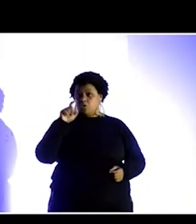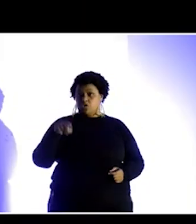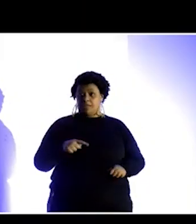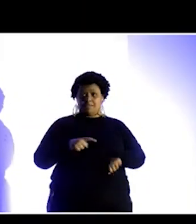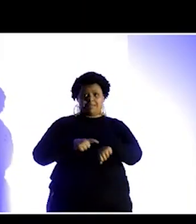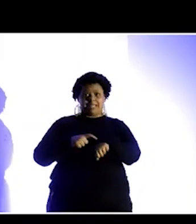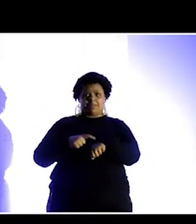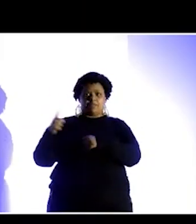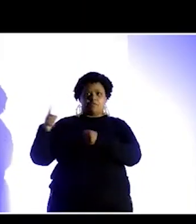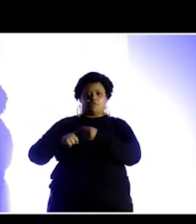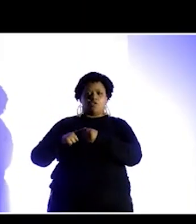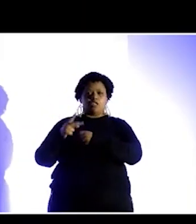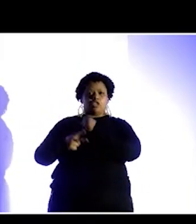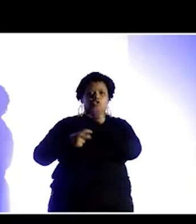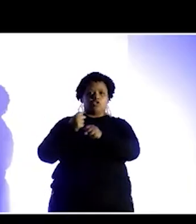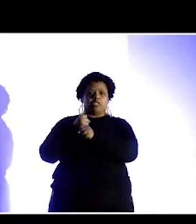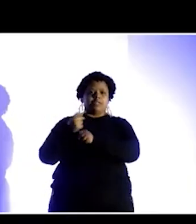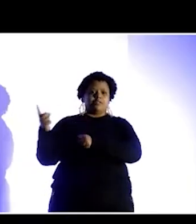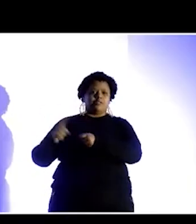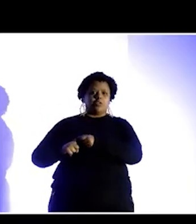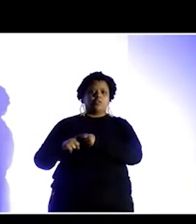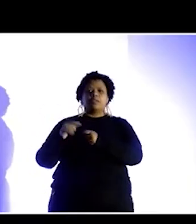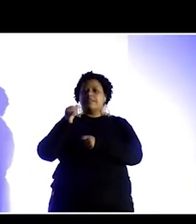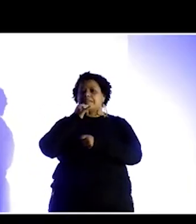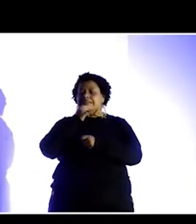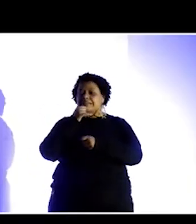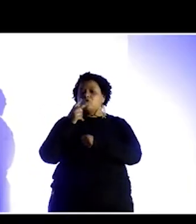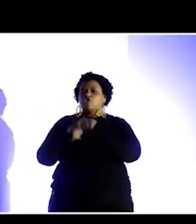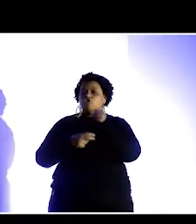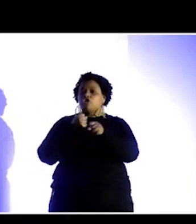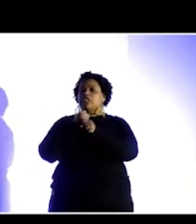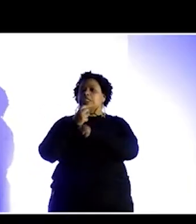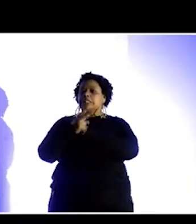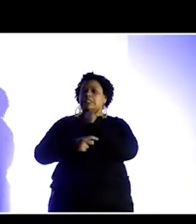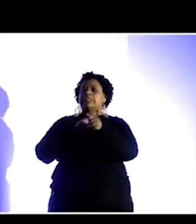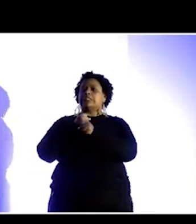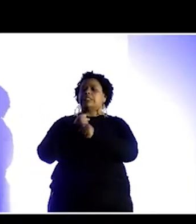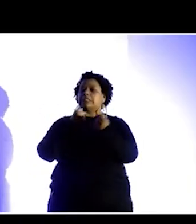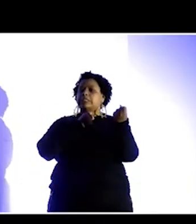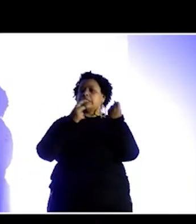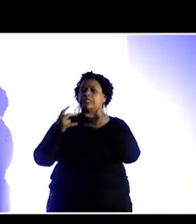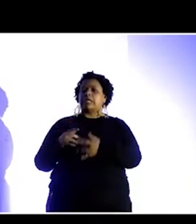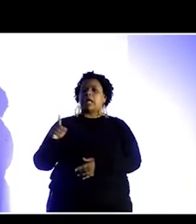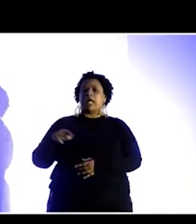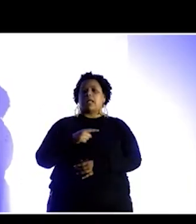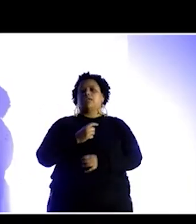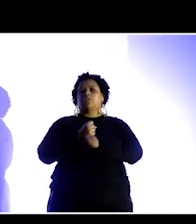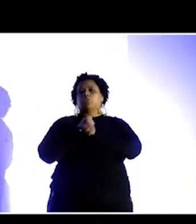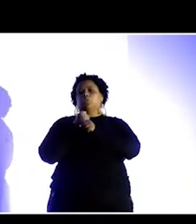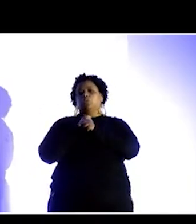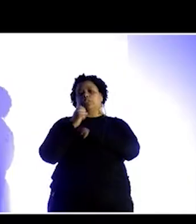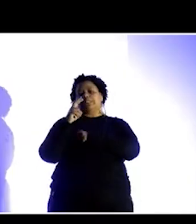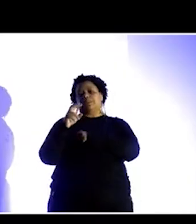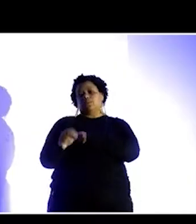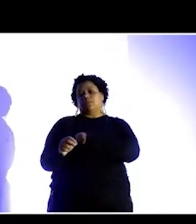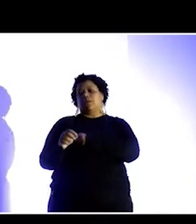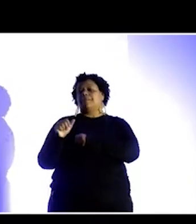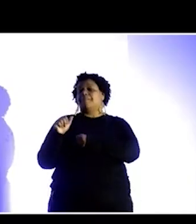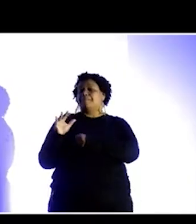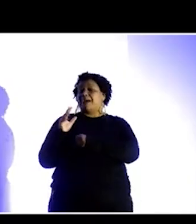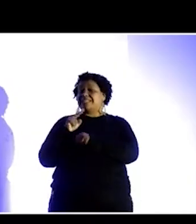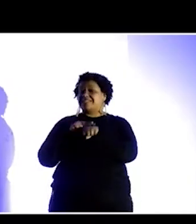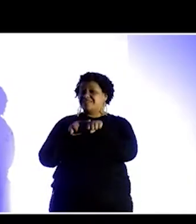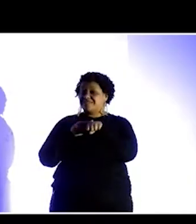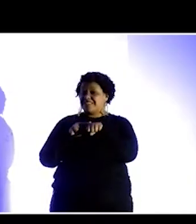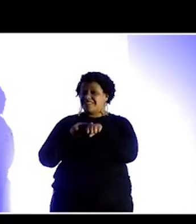retorno de 2 anos, né, que, em média, acontece a cada 2 anos, e essa aqui é de 50 anos. E quanto mais verde, é maior